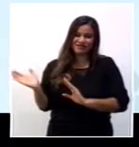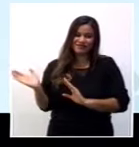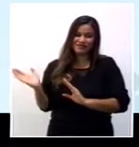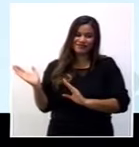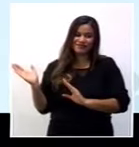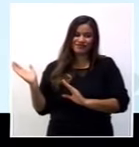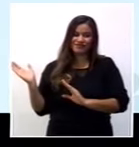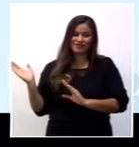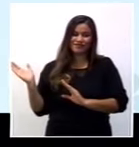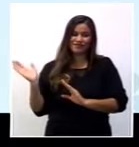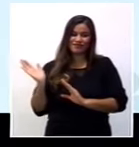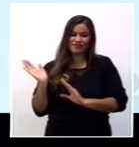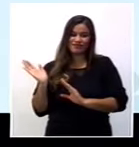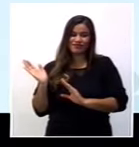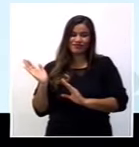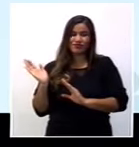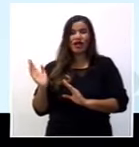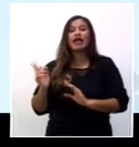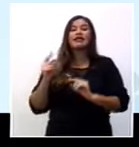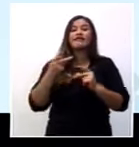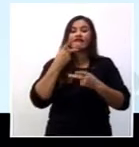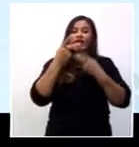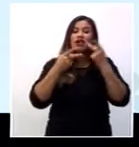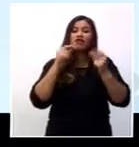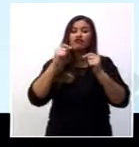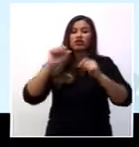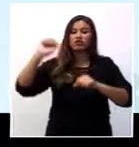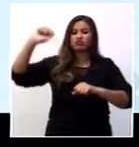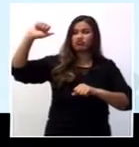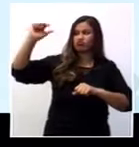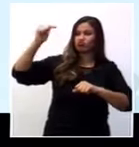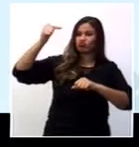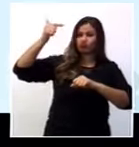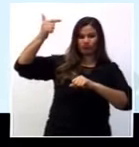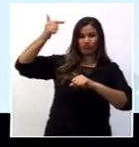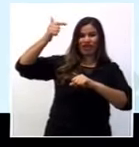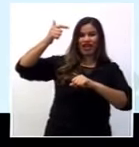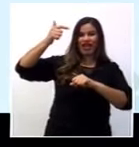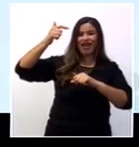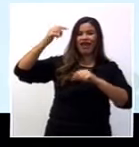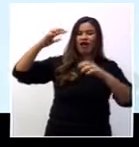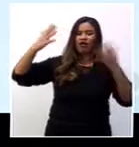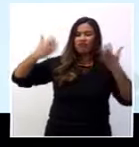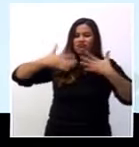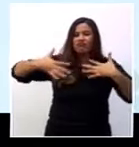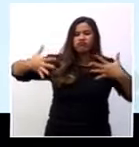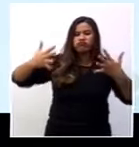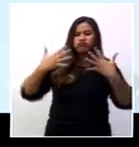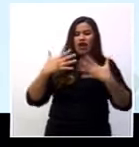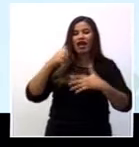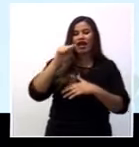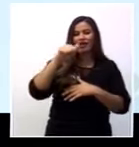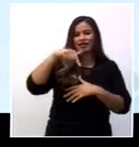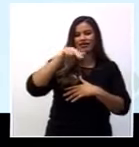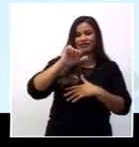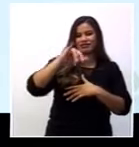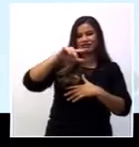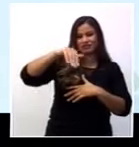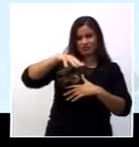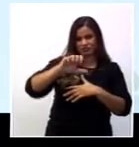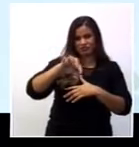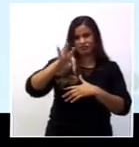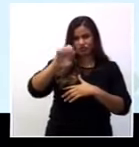em quadrinhos que falava sobre o aquecimento global. E ao fim tinha uma série de atividades e exercícios.